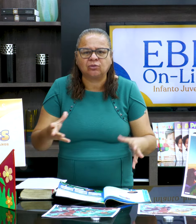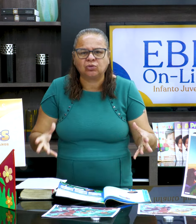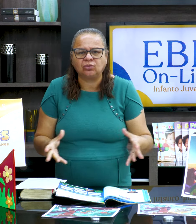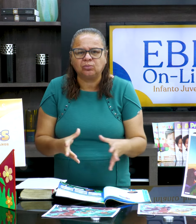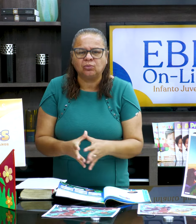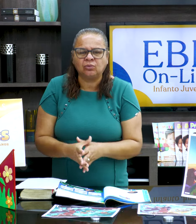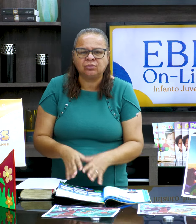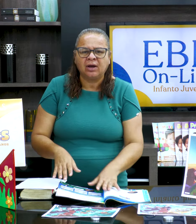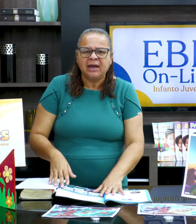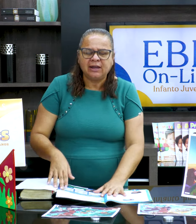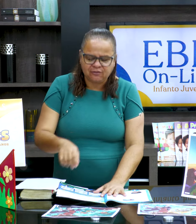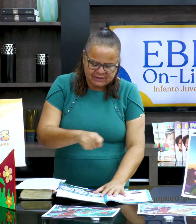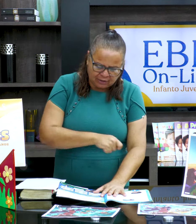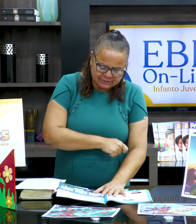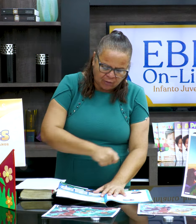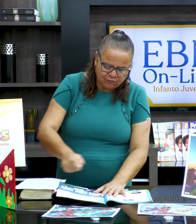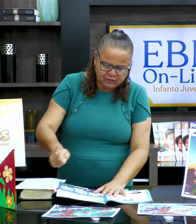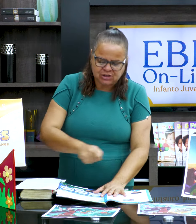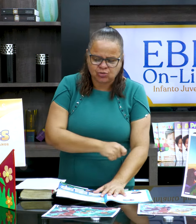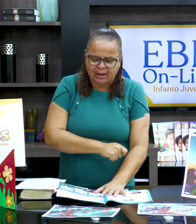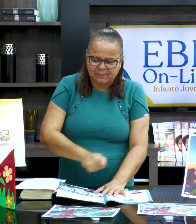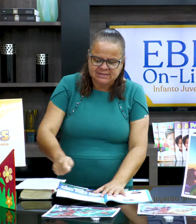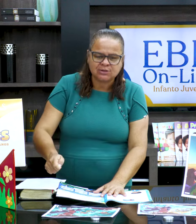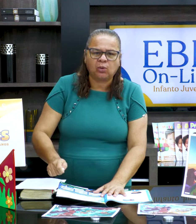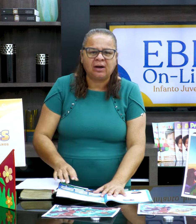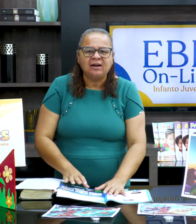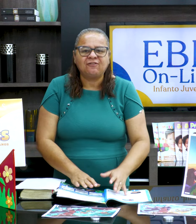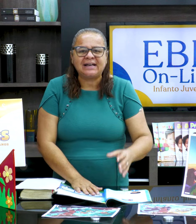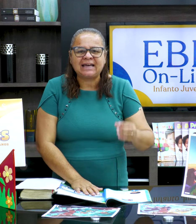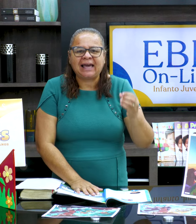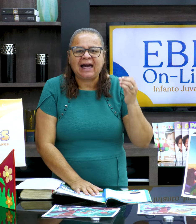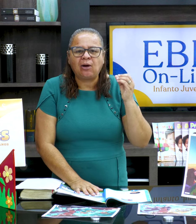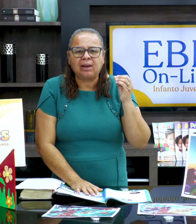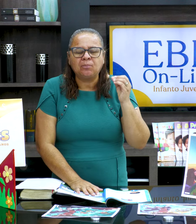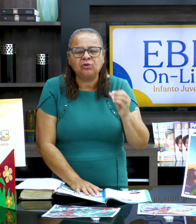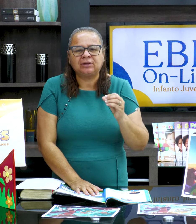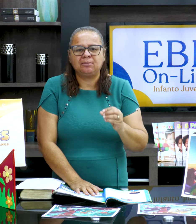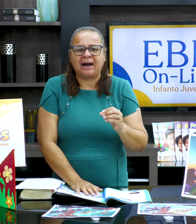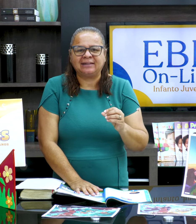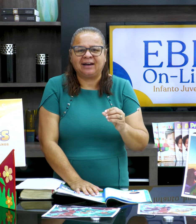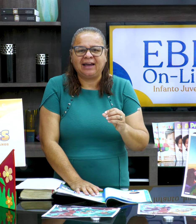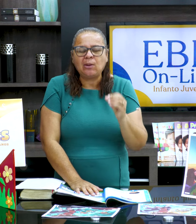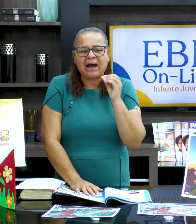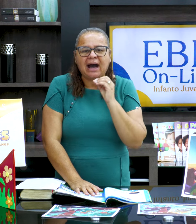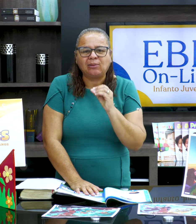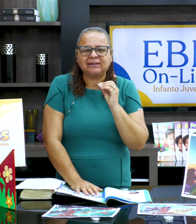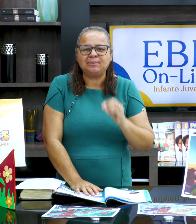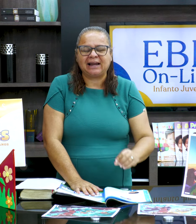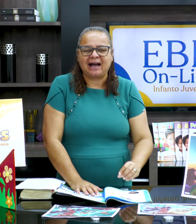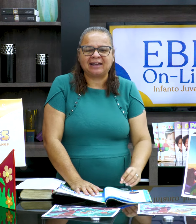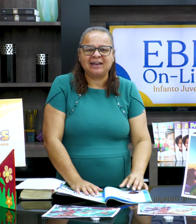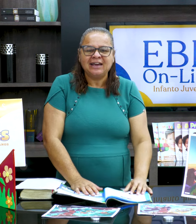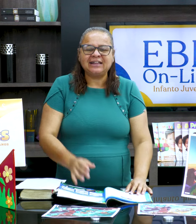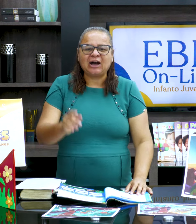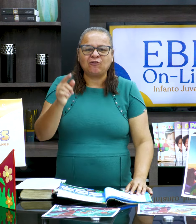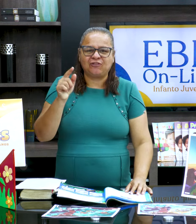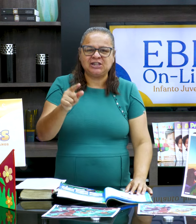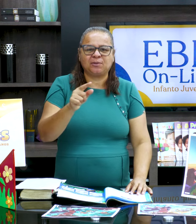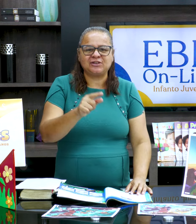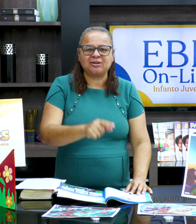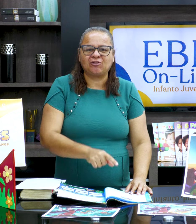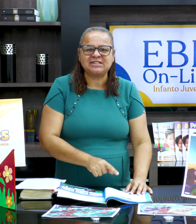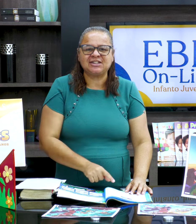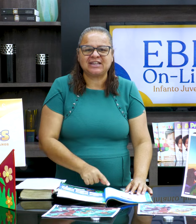compartilha com todo mundo e no final dá o visto abençoa Faz aquela aula muito animada é uma aula de milagre e